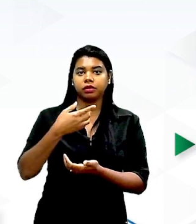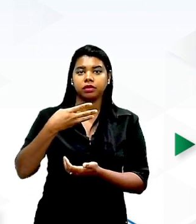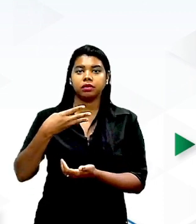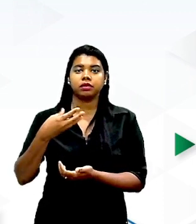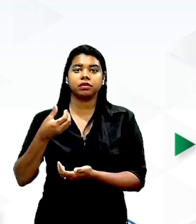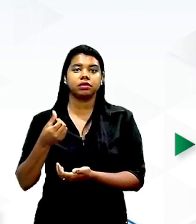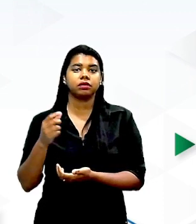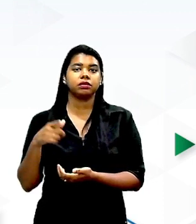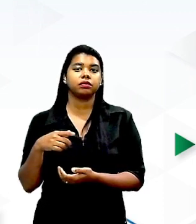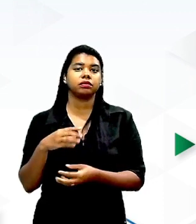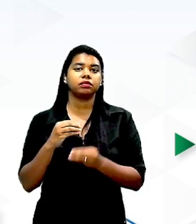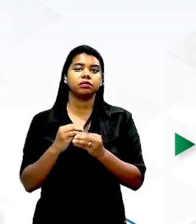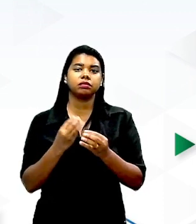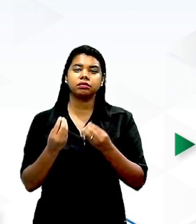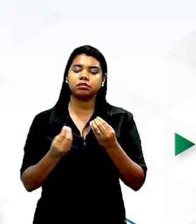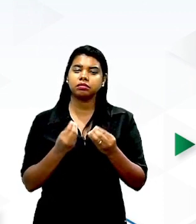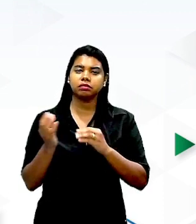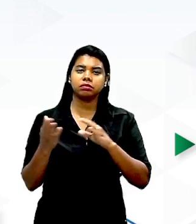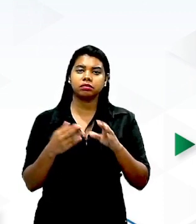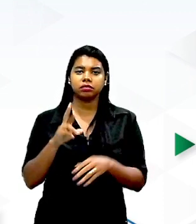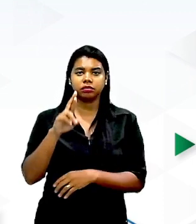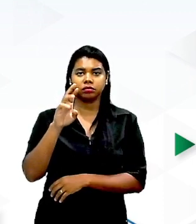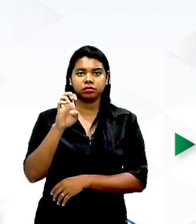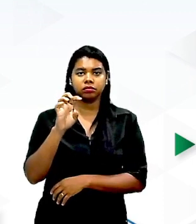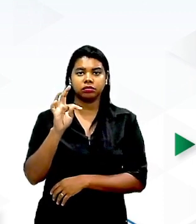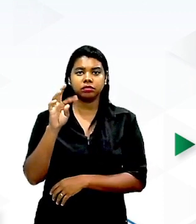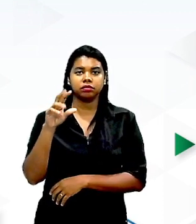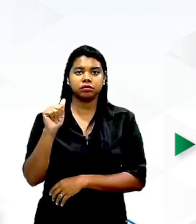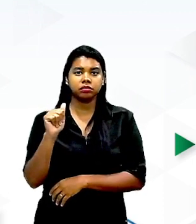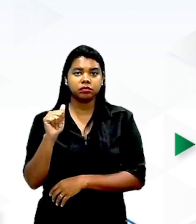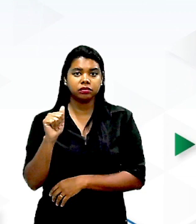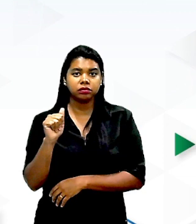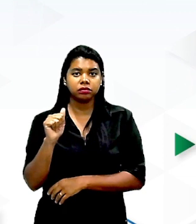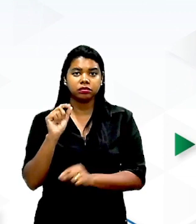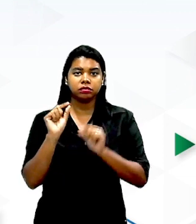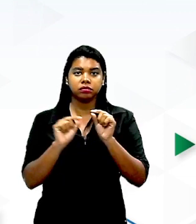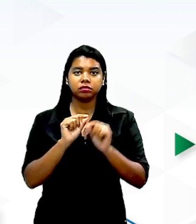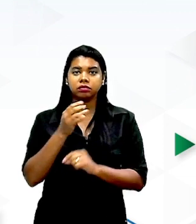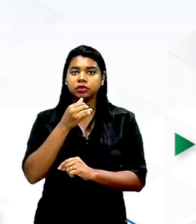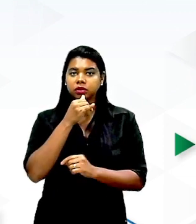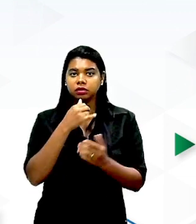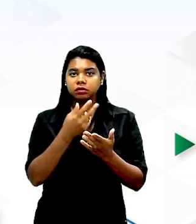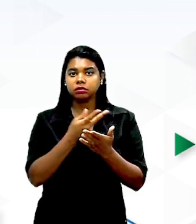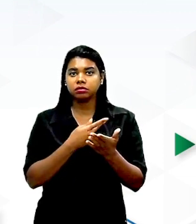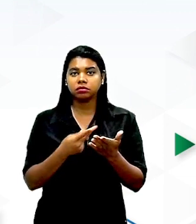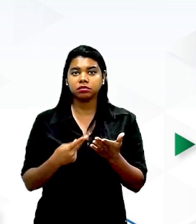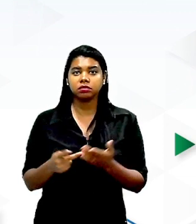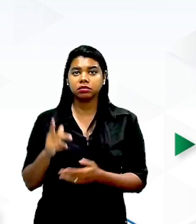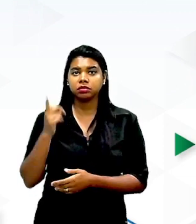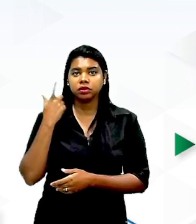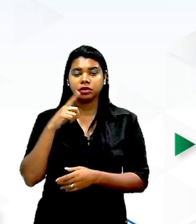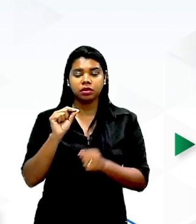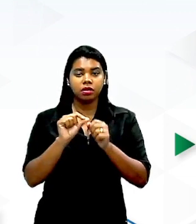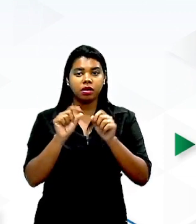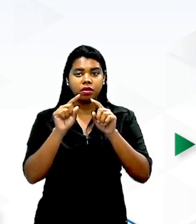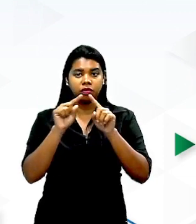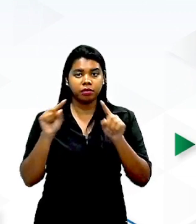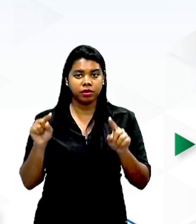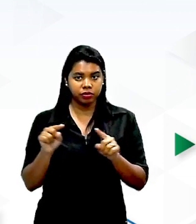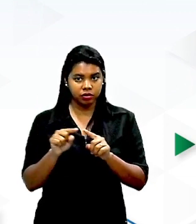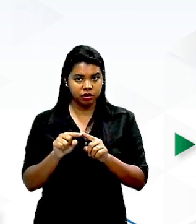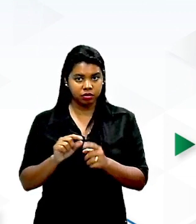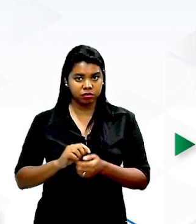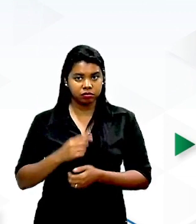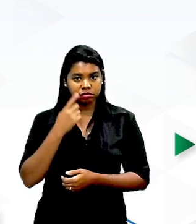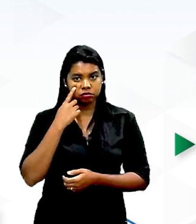com essas semi-retas aí, esses pedacinhos de desenhos aí, eu consigo formar um triângulo? Vamos ver comigo? Vamos